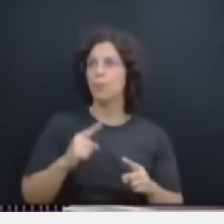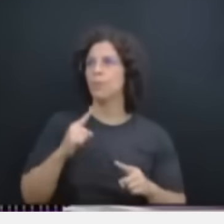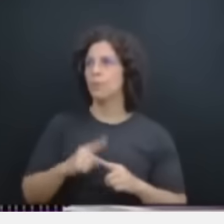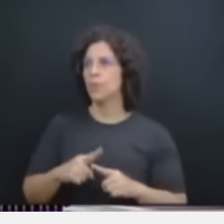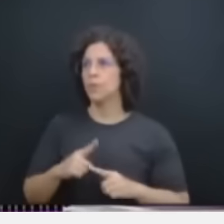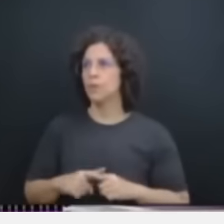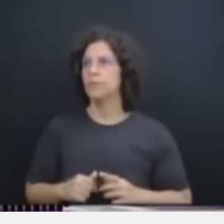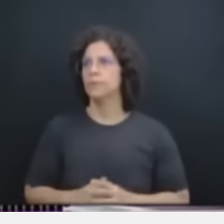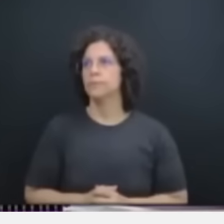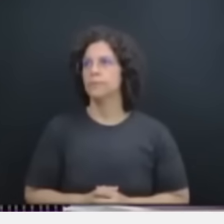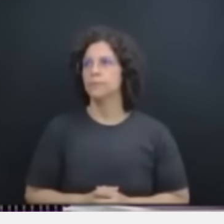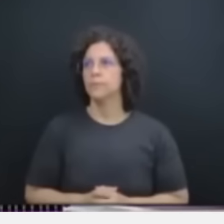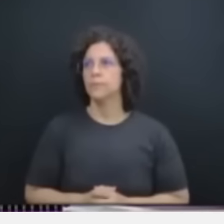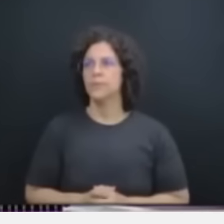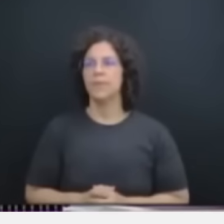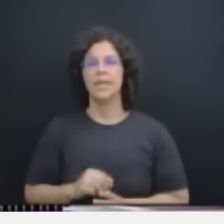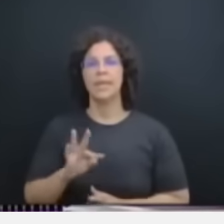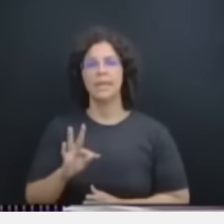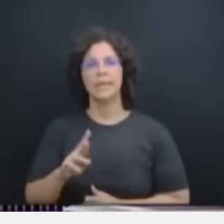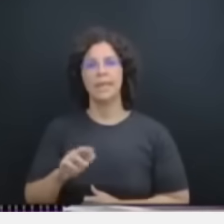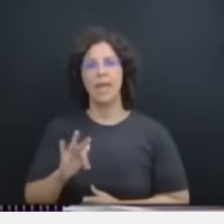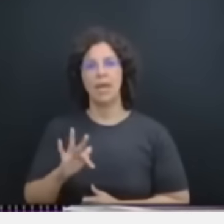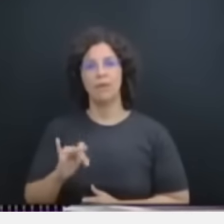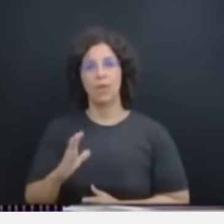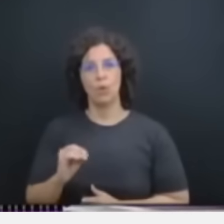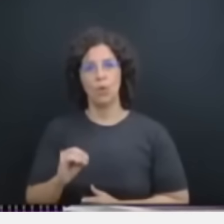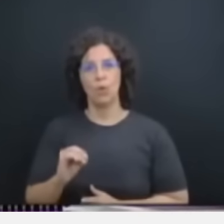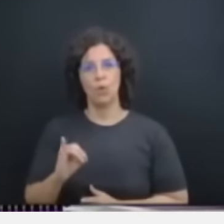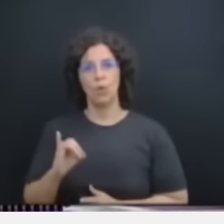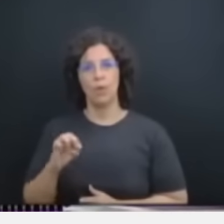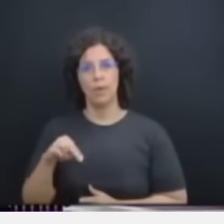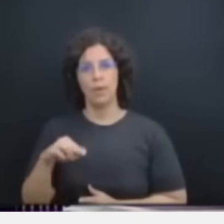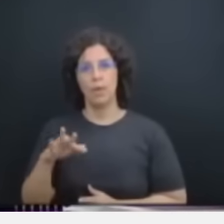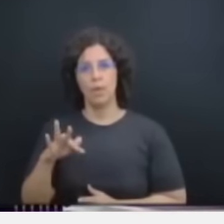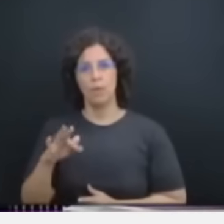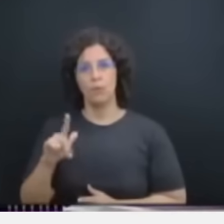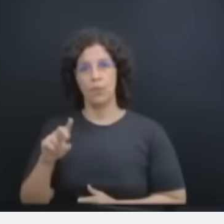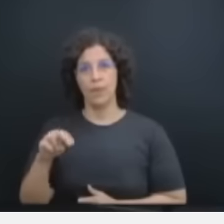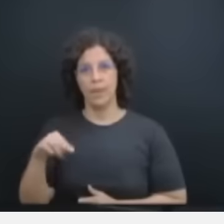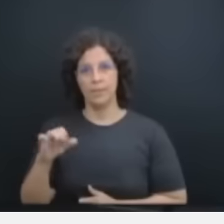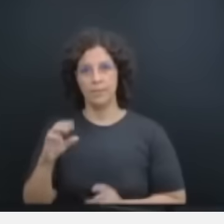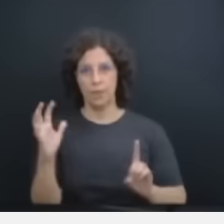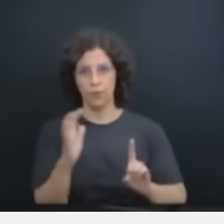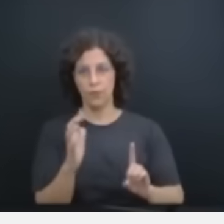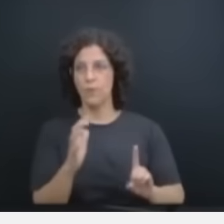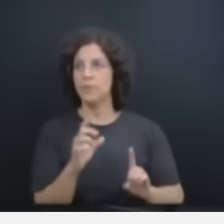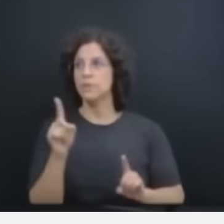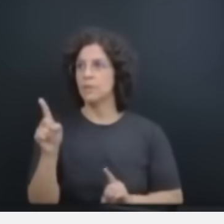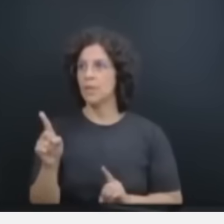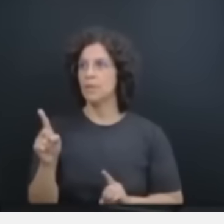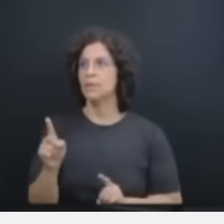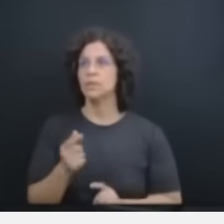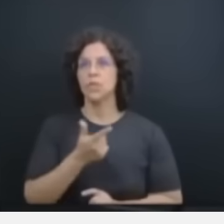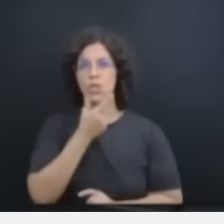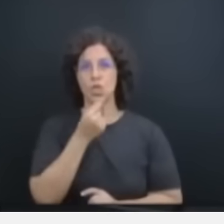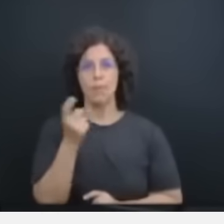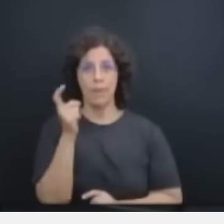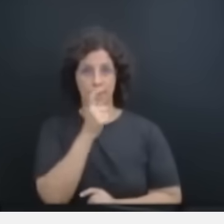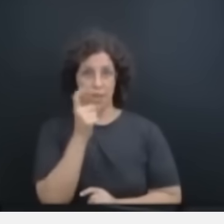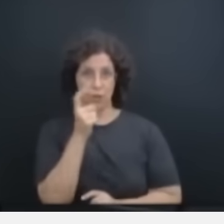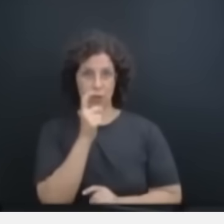por tráfico de influência esse senhor devoto da